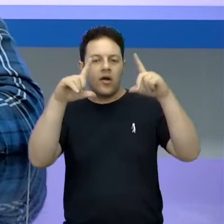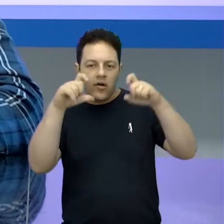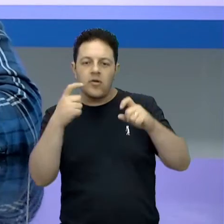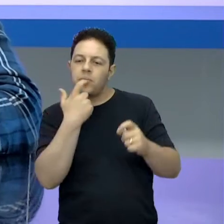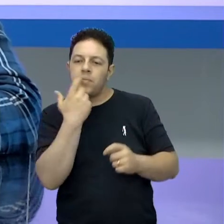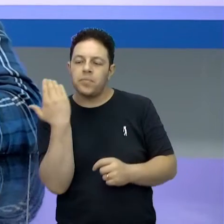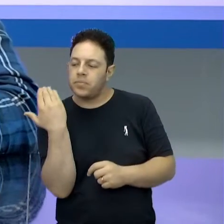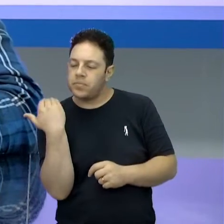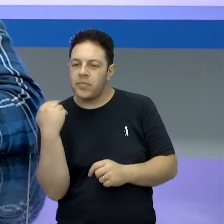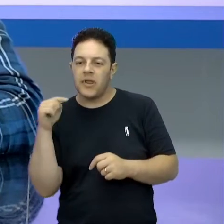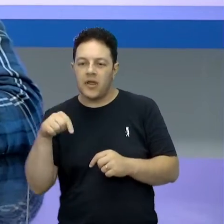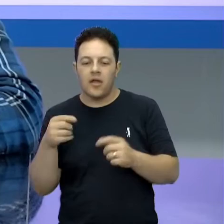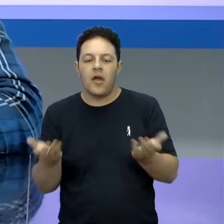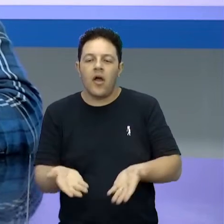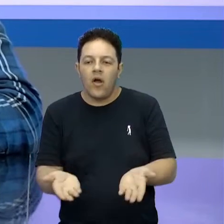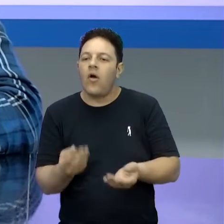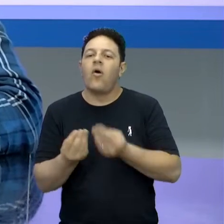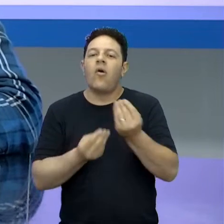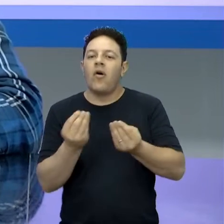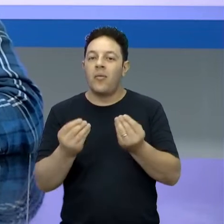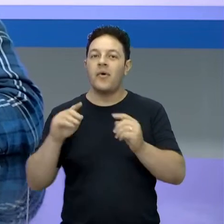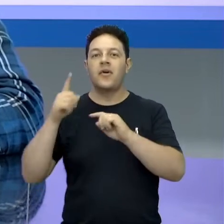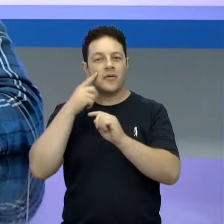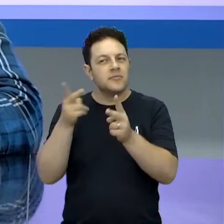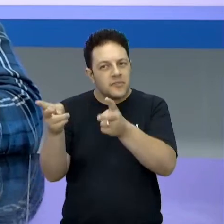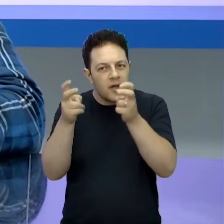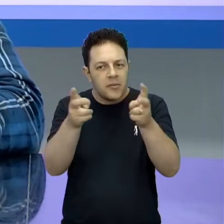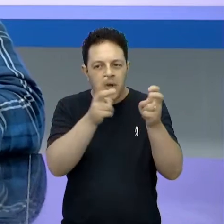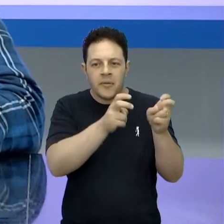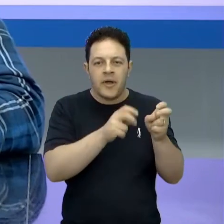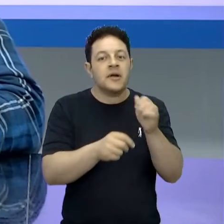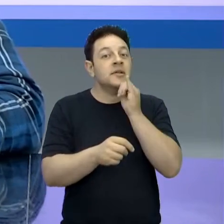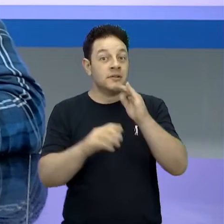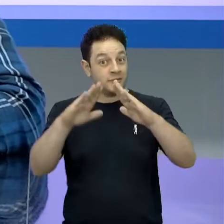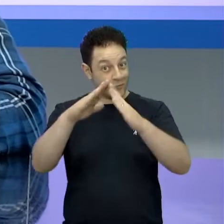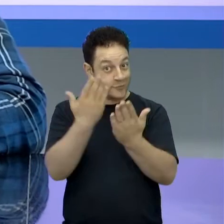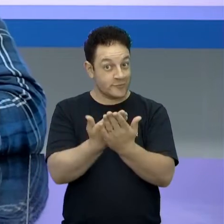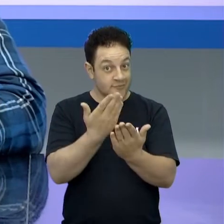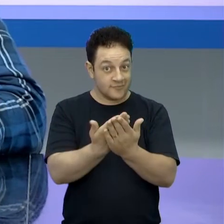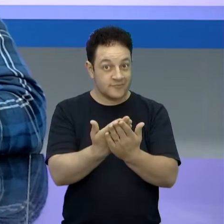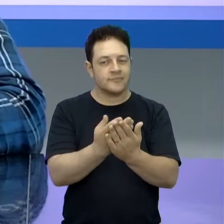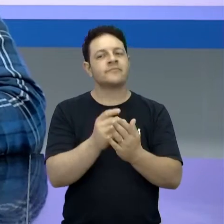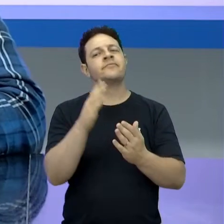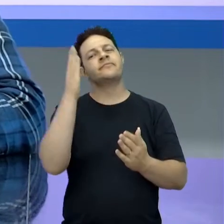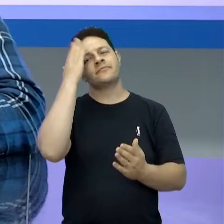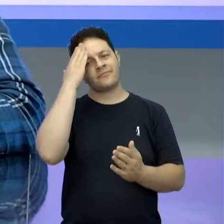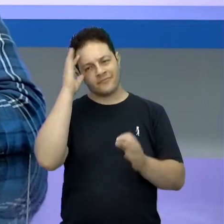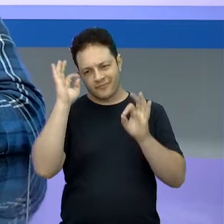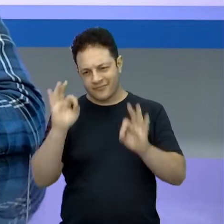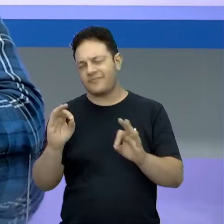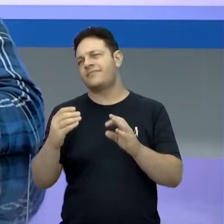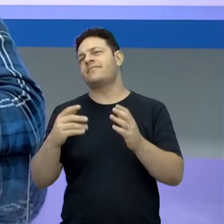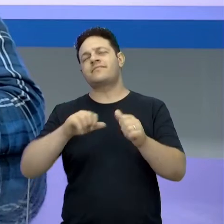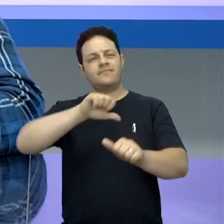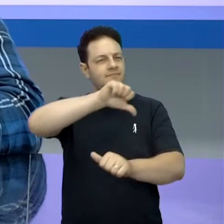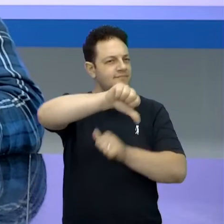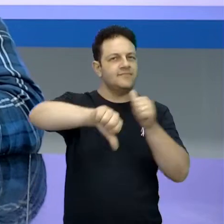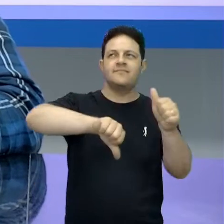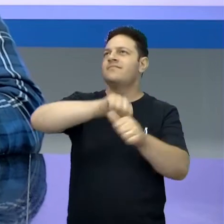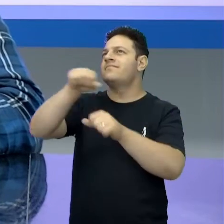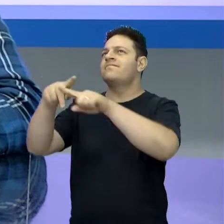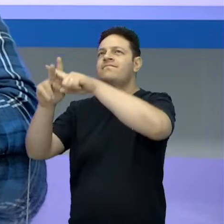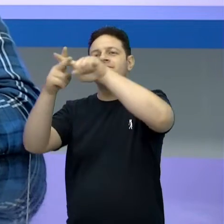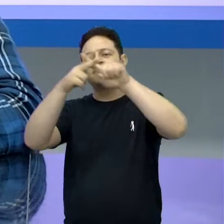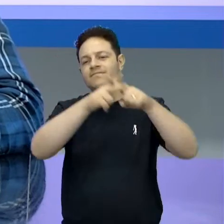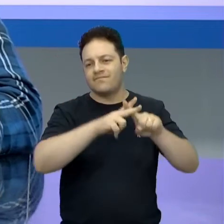mais recentes das escolas. E a gente vai perceber que, se a gente falar de escolas, né, a gente percebe que ocorreram grandes mudanças,